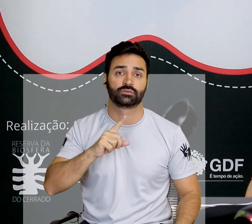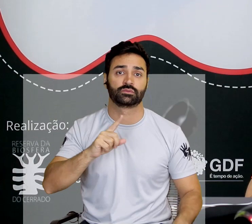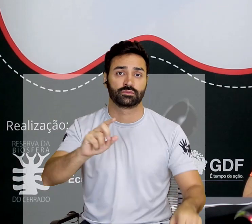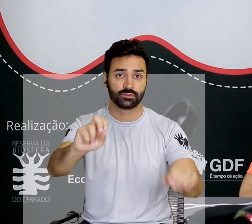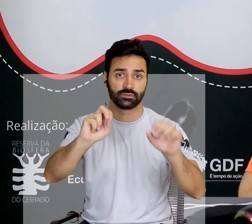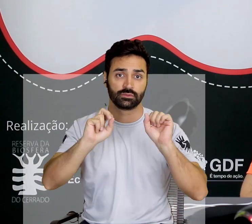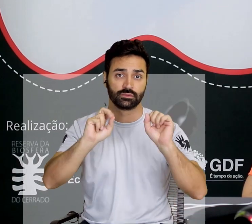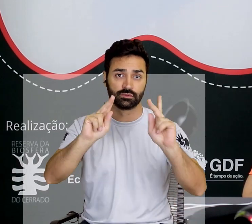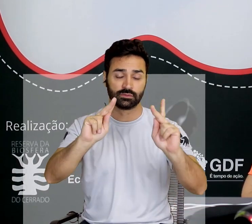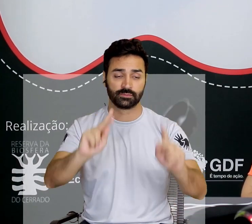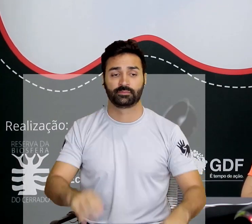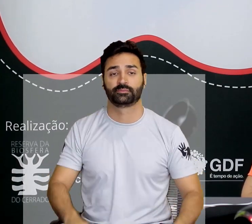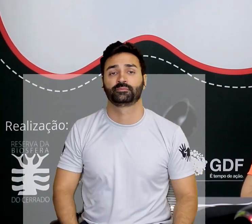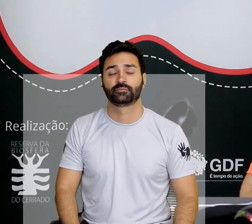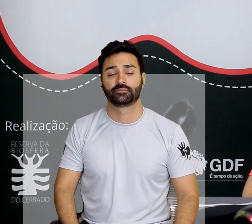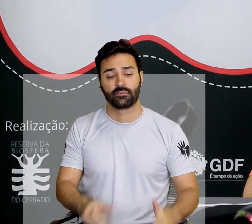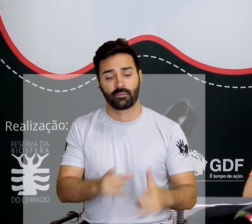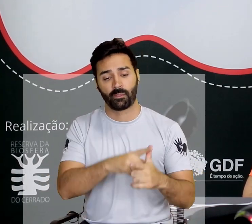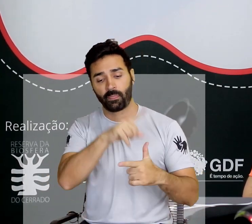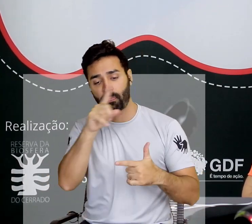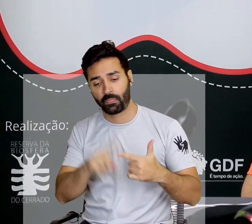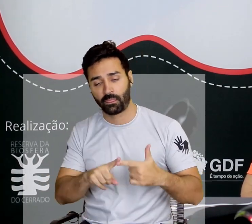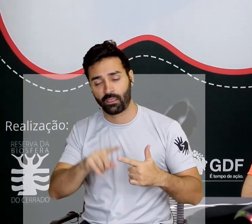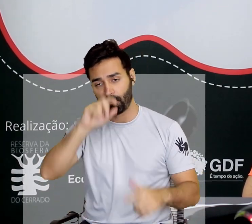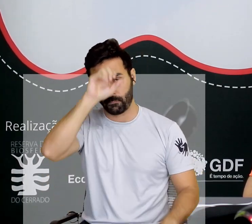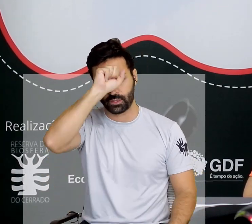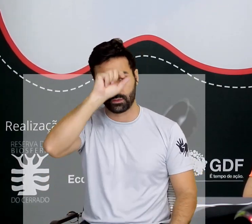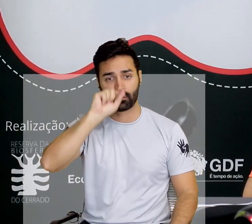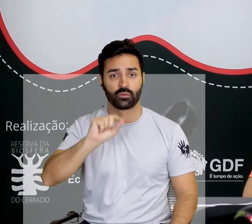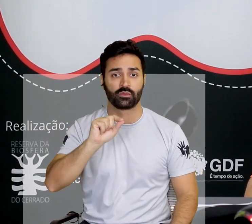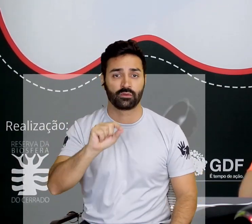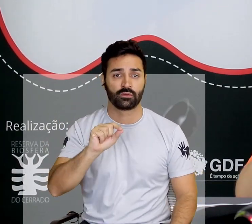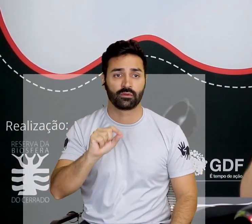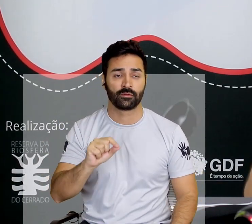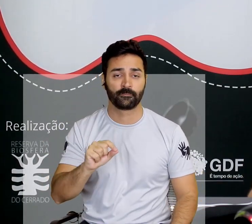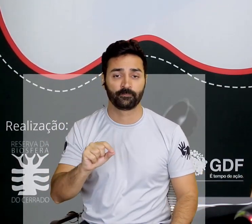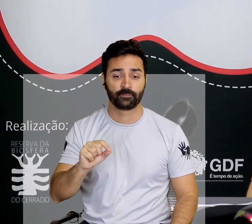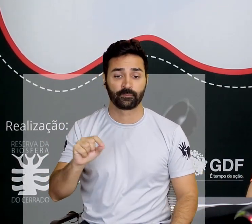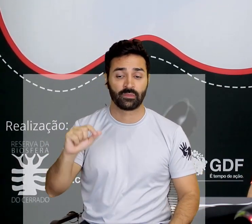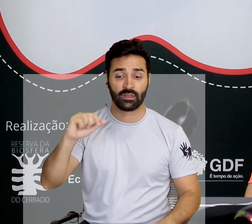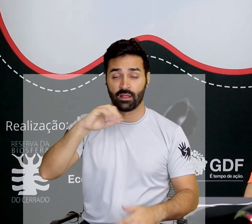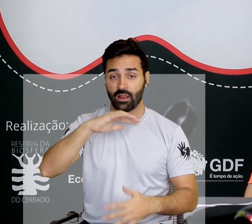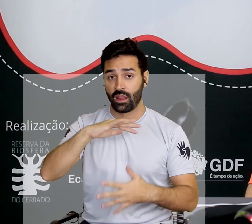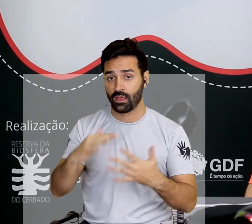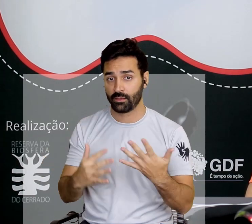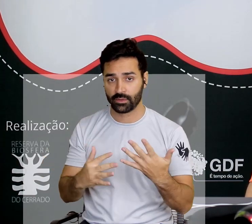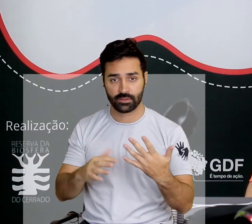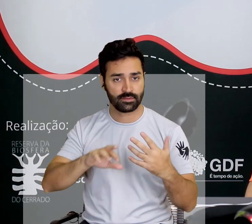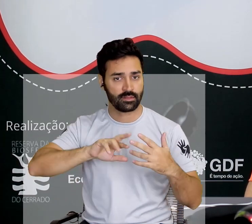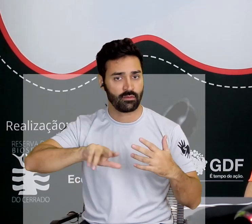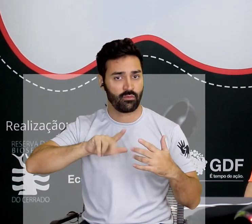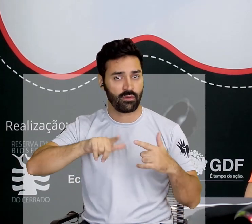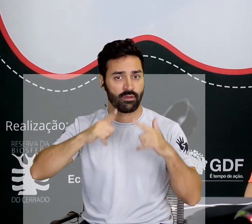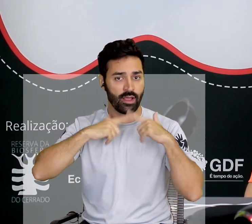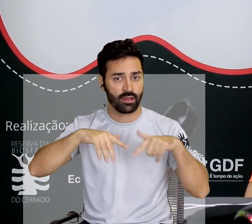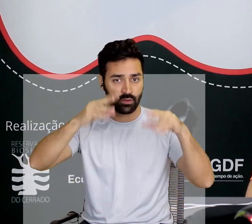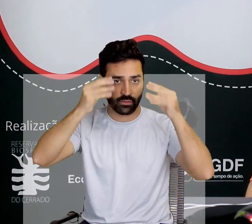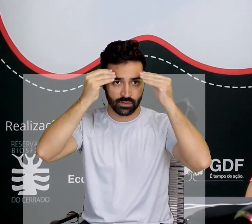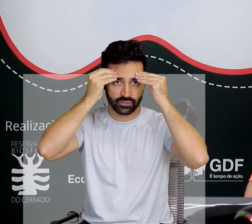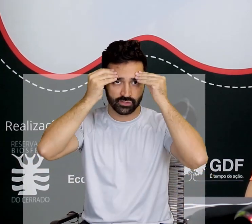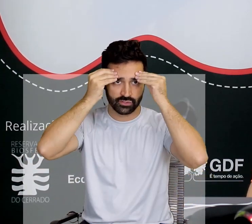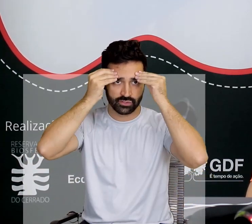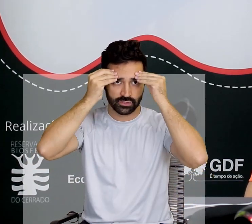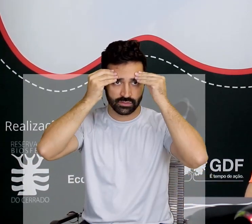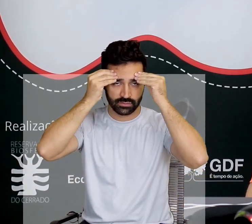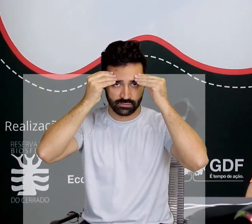Ok? Outra coisa que a gente aprendeu é que a forma correta, Libras não é uma linguagem, certo? É uma